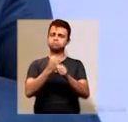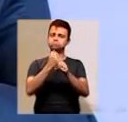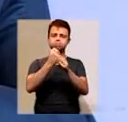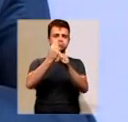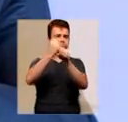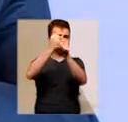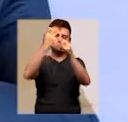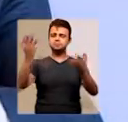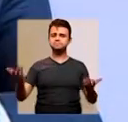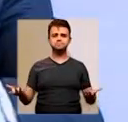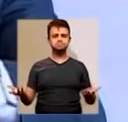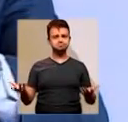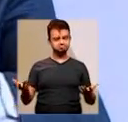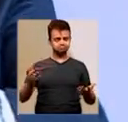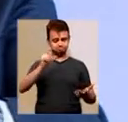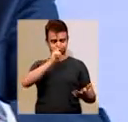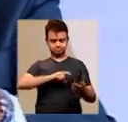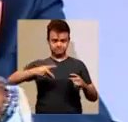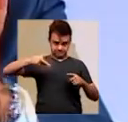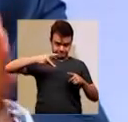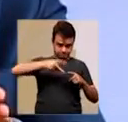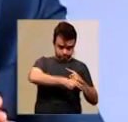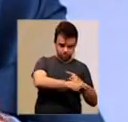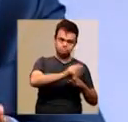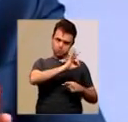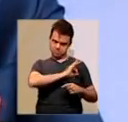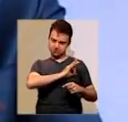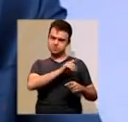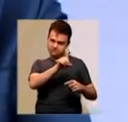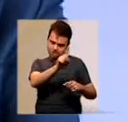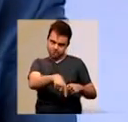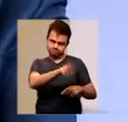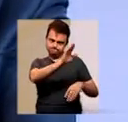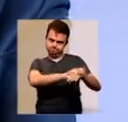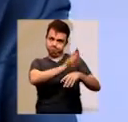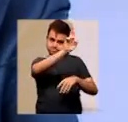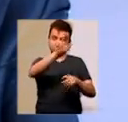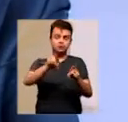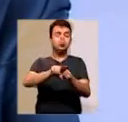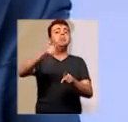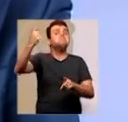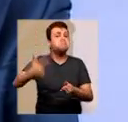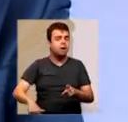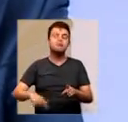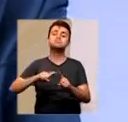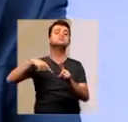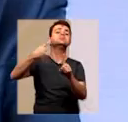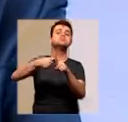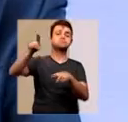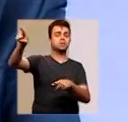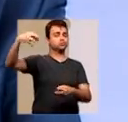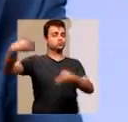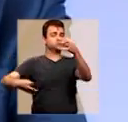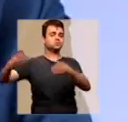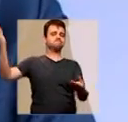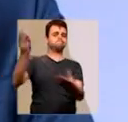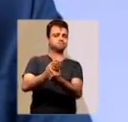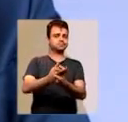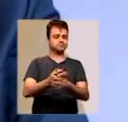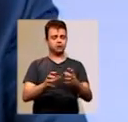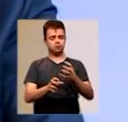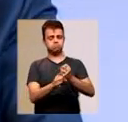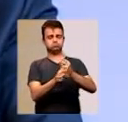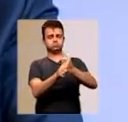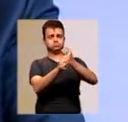Aquela sanção, aquela suspensão da carteira na esfera policial e também aqui na justiça. Elas se cumulam. E